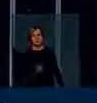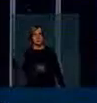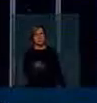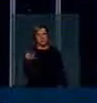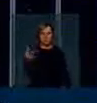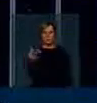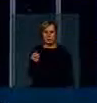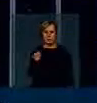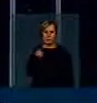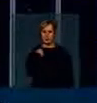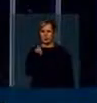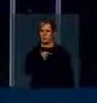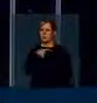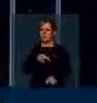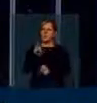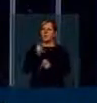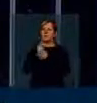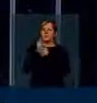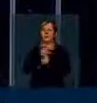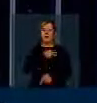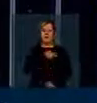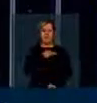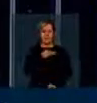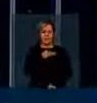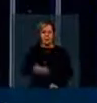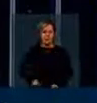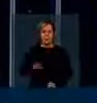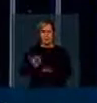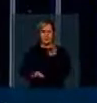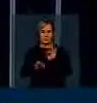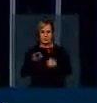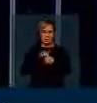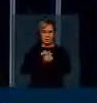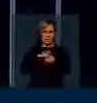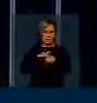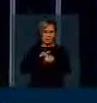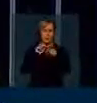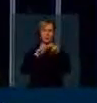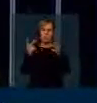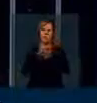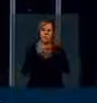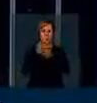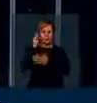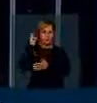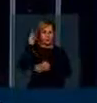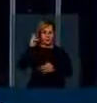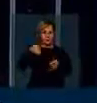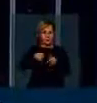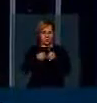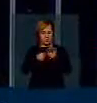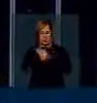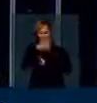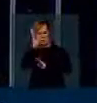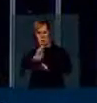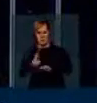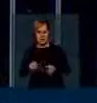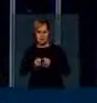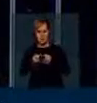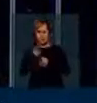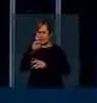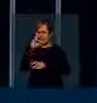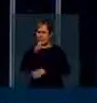essas questões que estão acontecendo lá no Maranhão e no Brasil. Fomos no novo chefe do Ministério Público, senhor